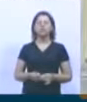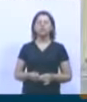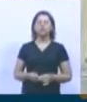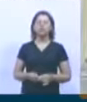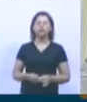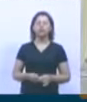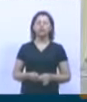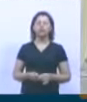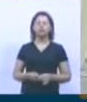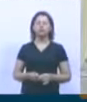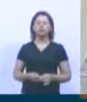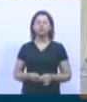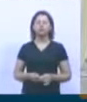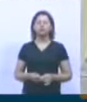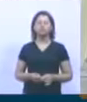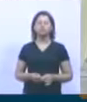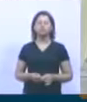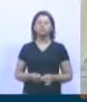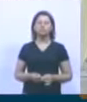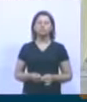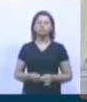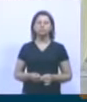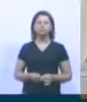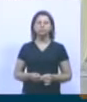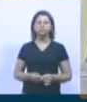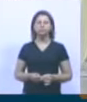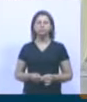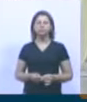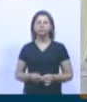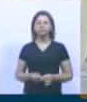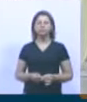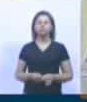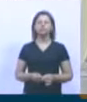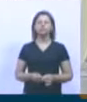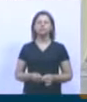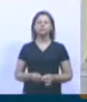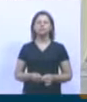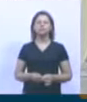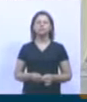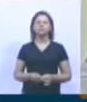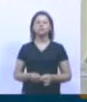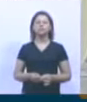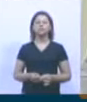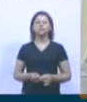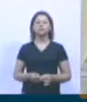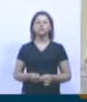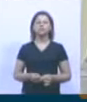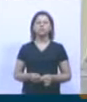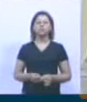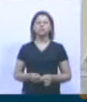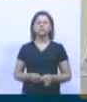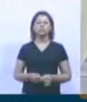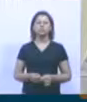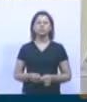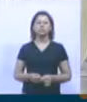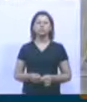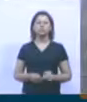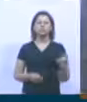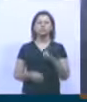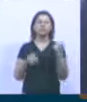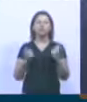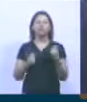Isso, faça isso no fundo. Faça isso no fundo do coração. Você não precisa dizer as palavras, porque o Senhor já